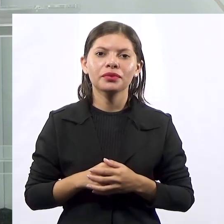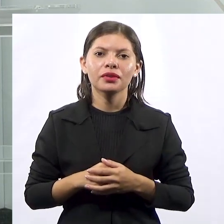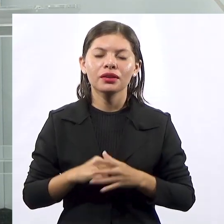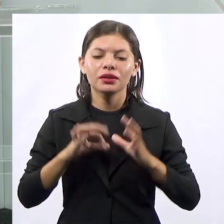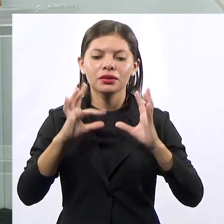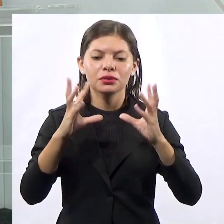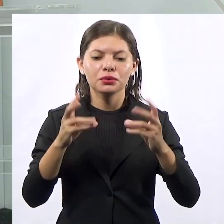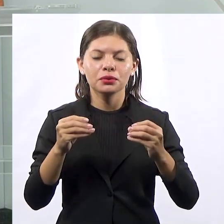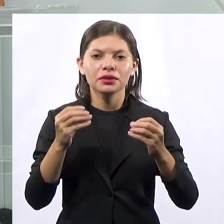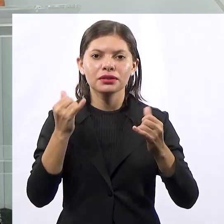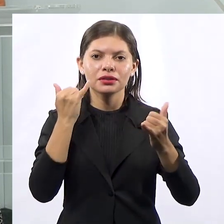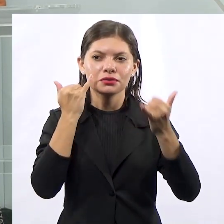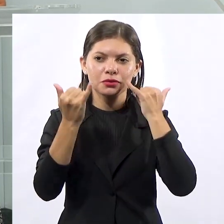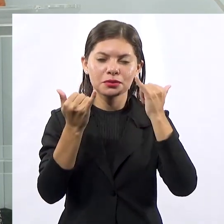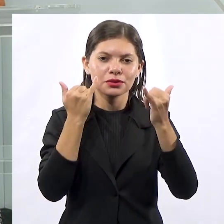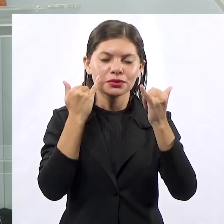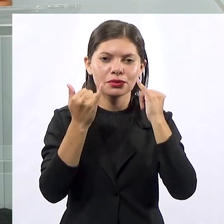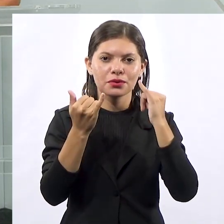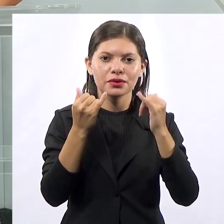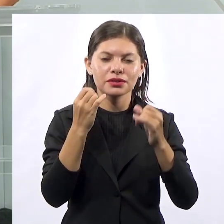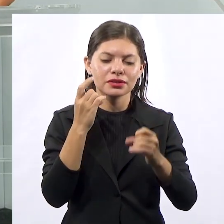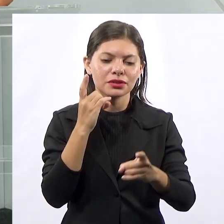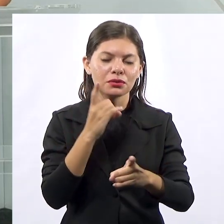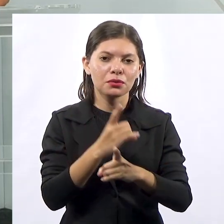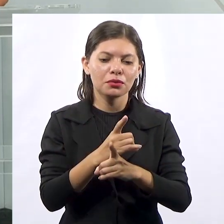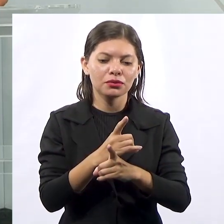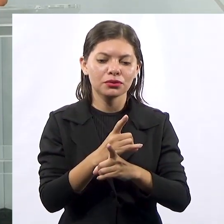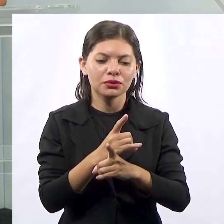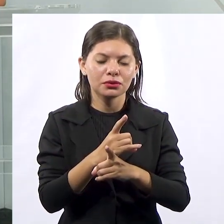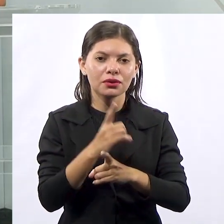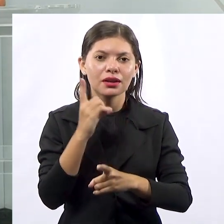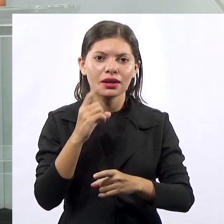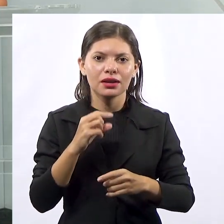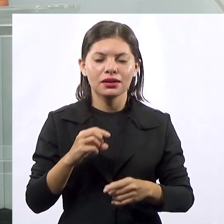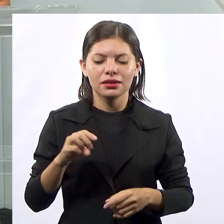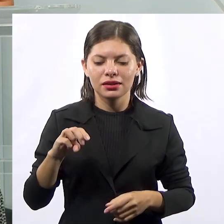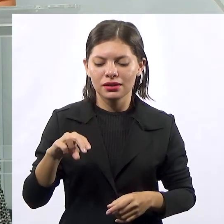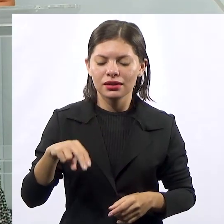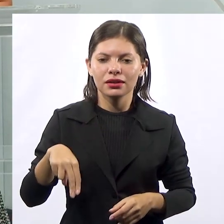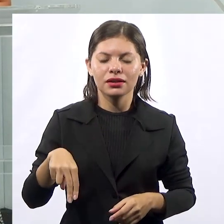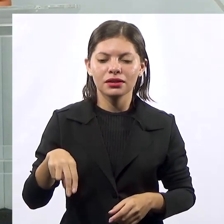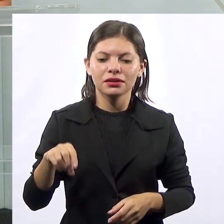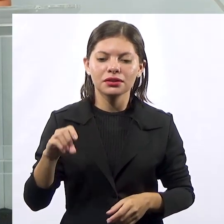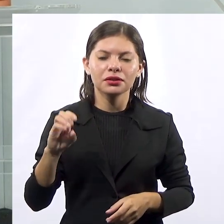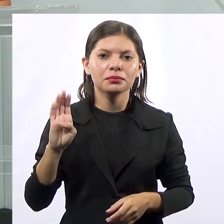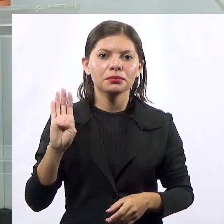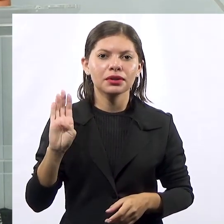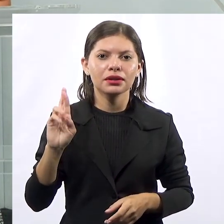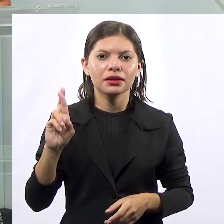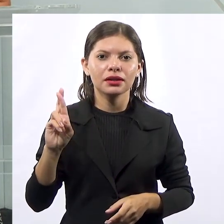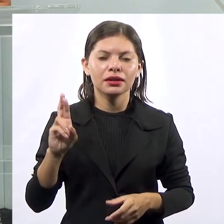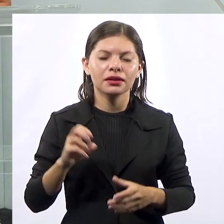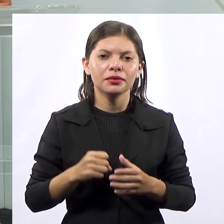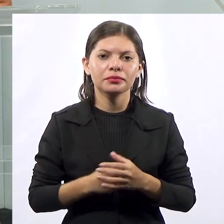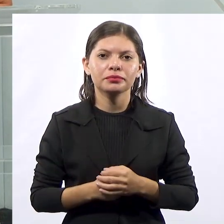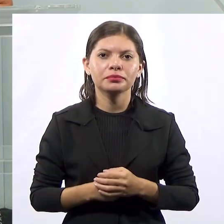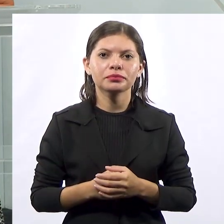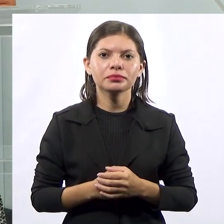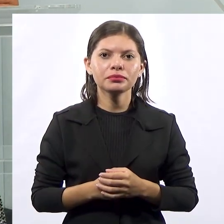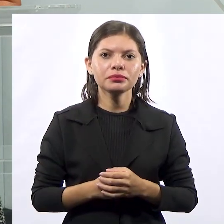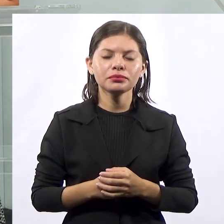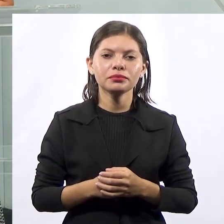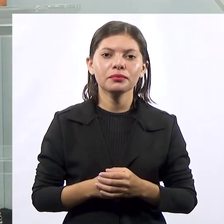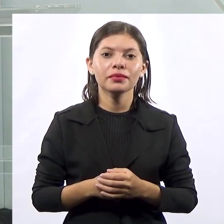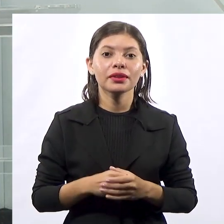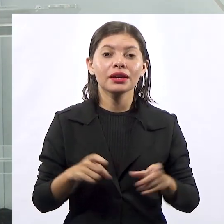todas essas informações vocês encontram lá nessa NBR 23 de